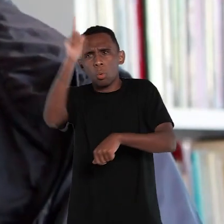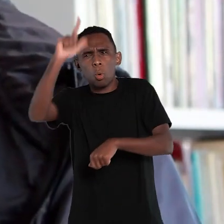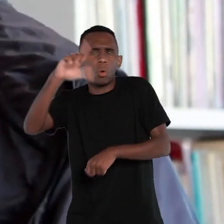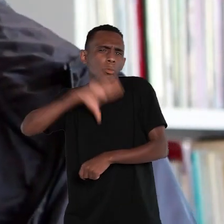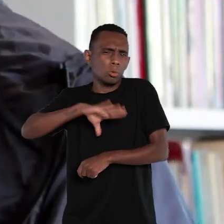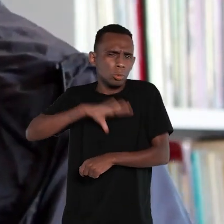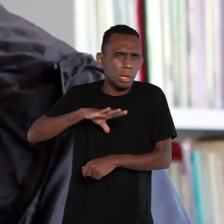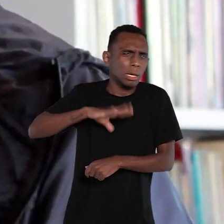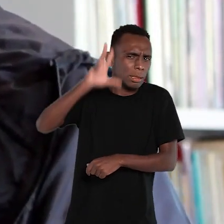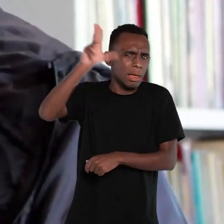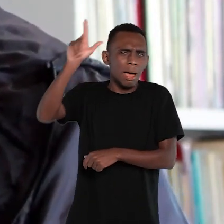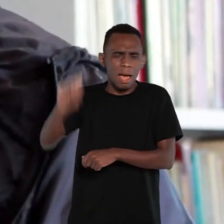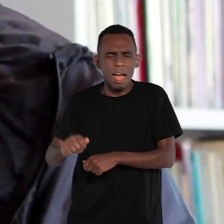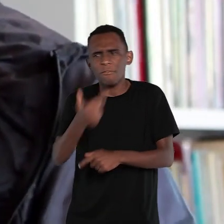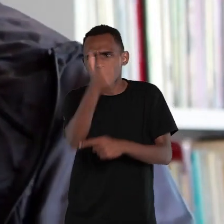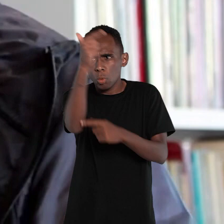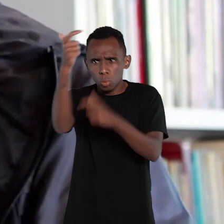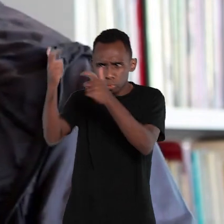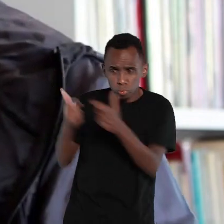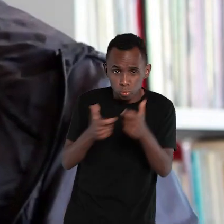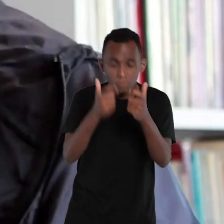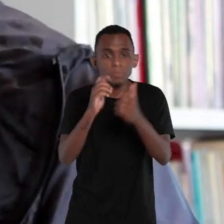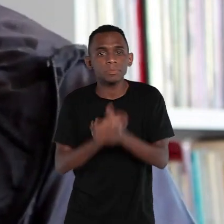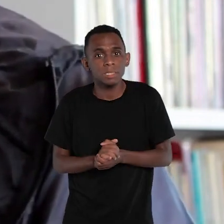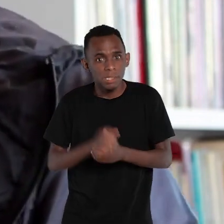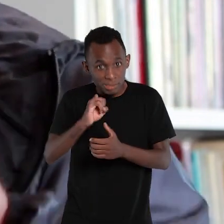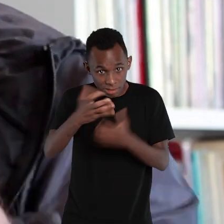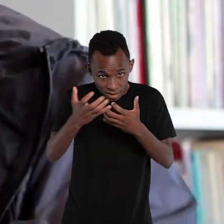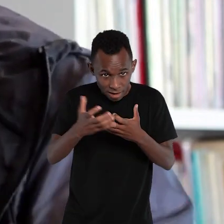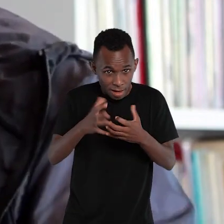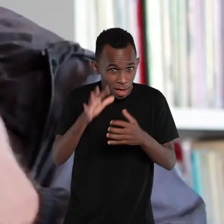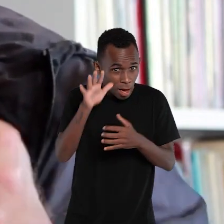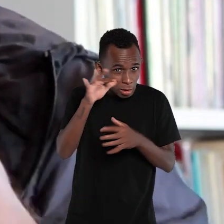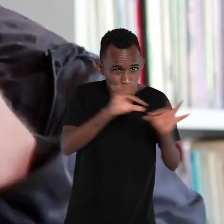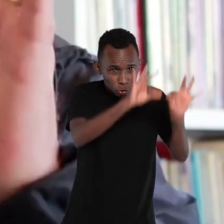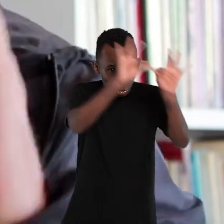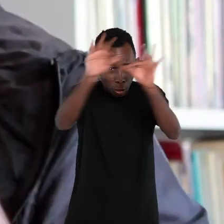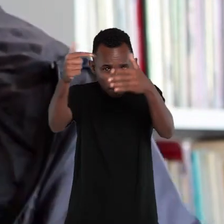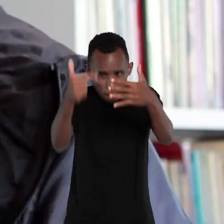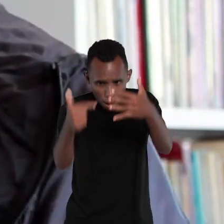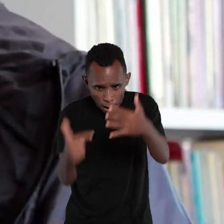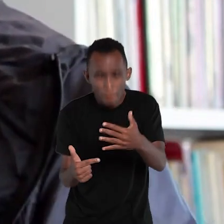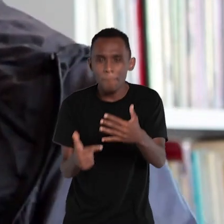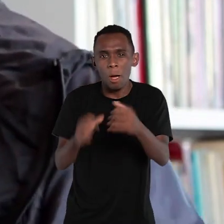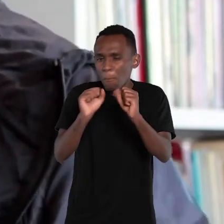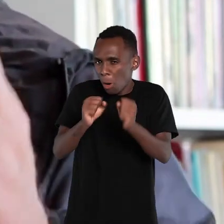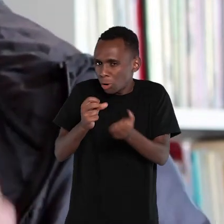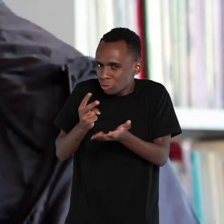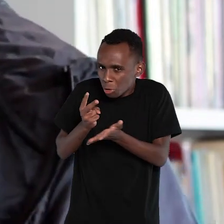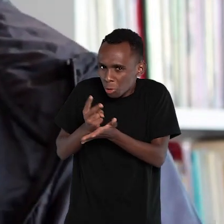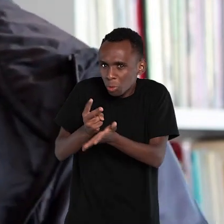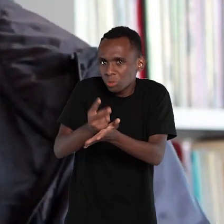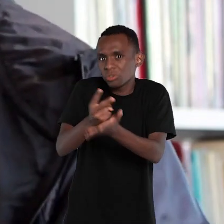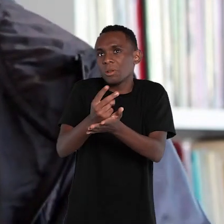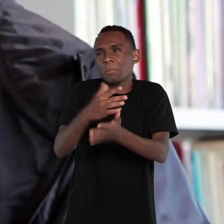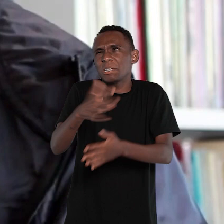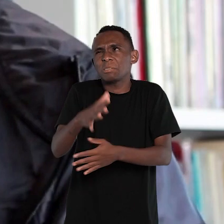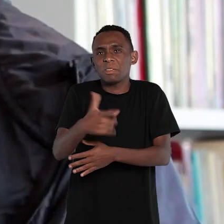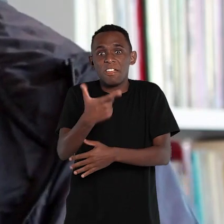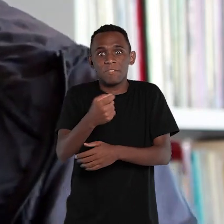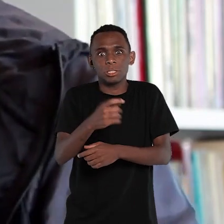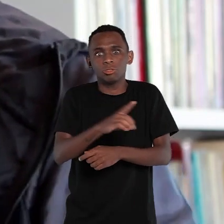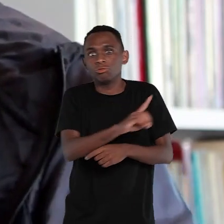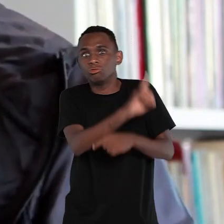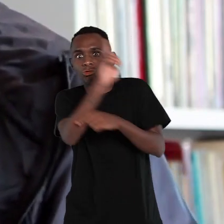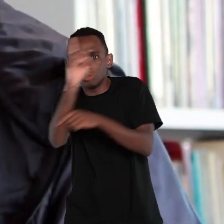de outras nacionalidades. Então, se quiser maratonar, só depois dessa live continuar aí, aproximadamente por uns